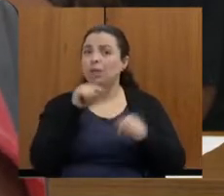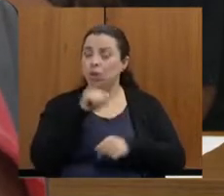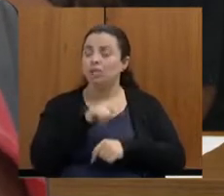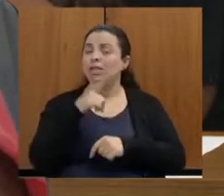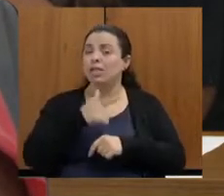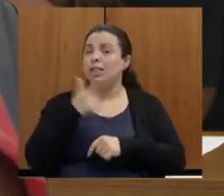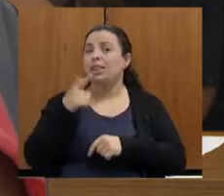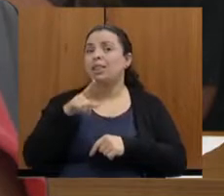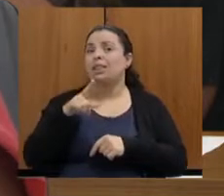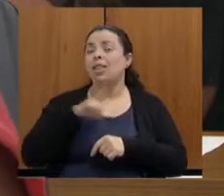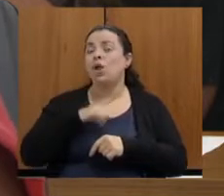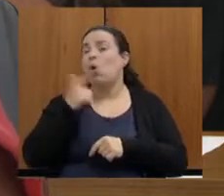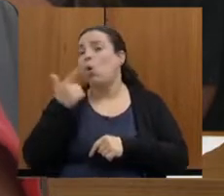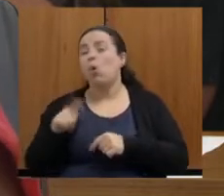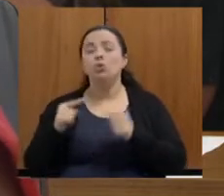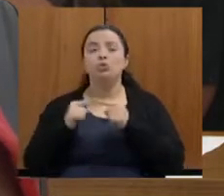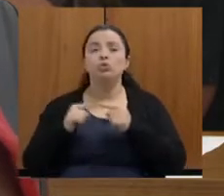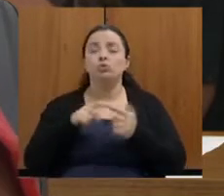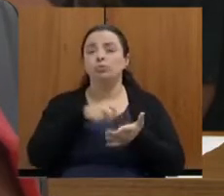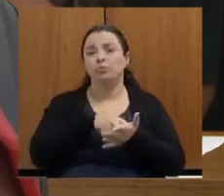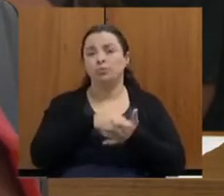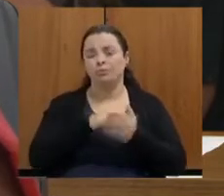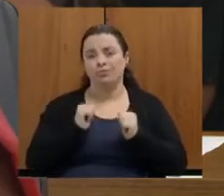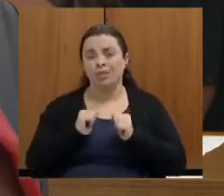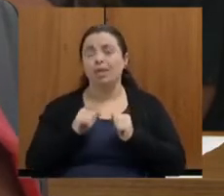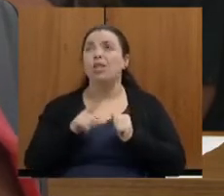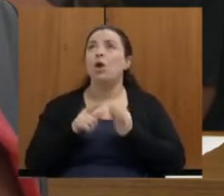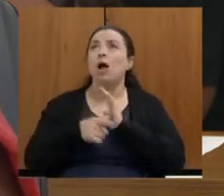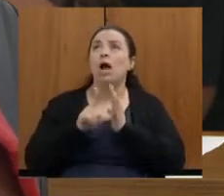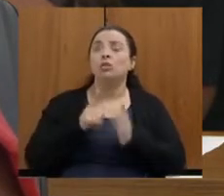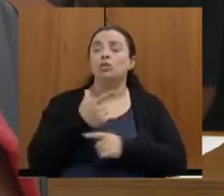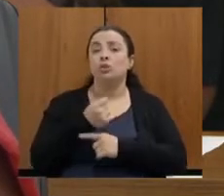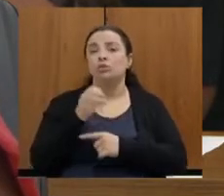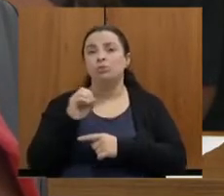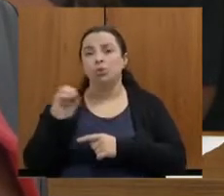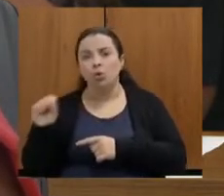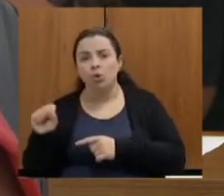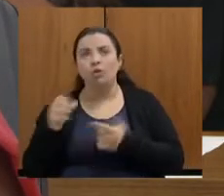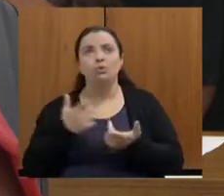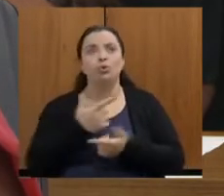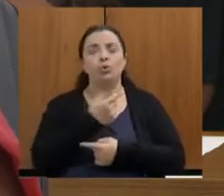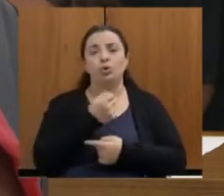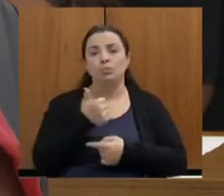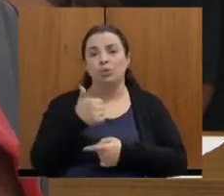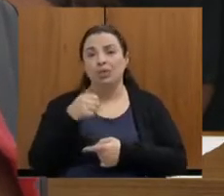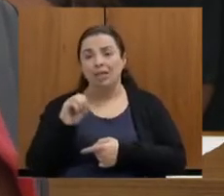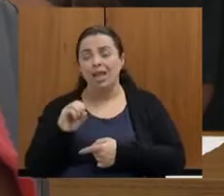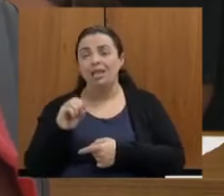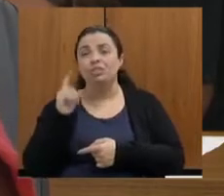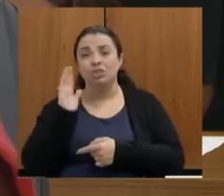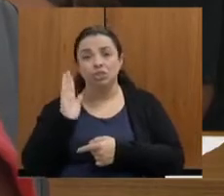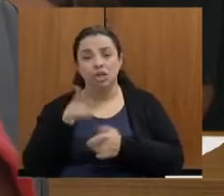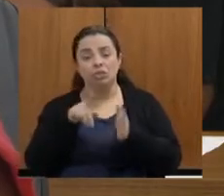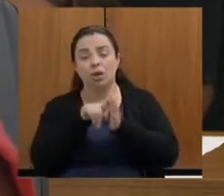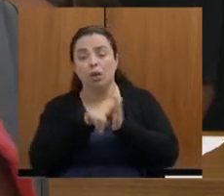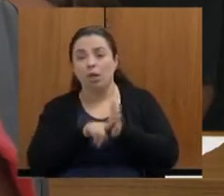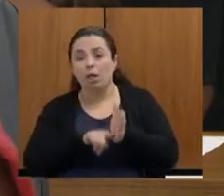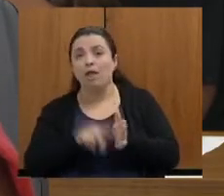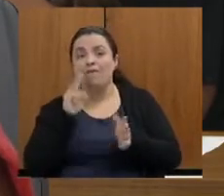estudos 2008 em 2010 dizendo das falhas dessa dessa mesma